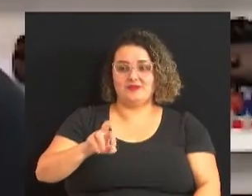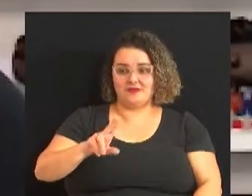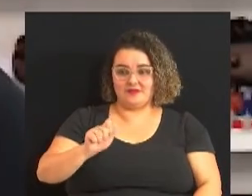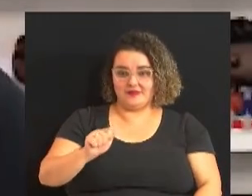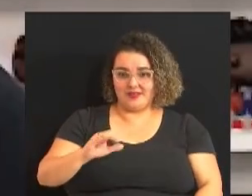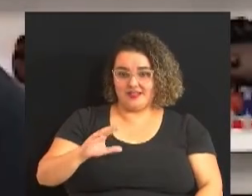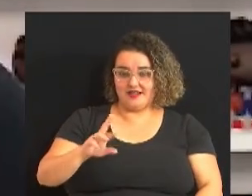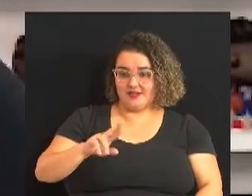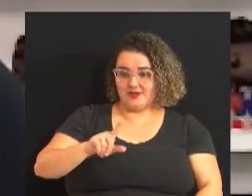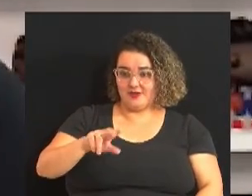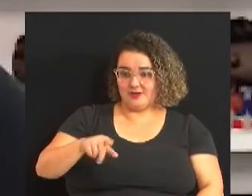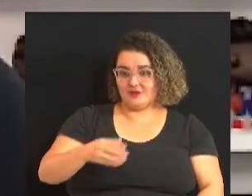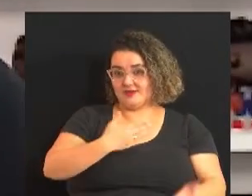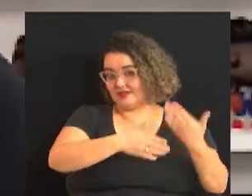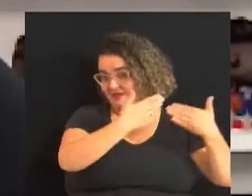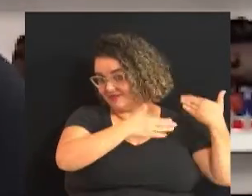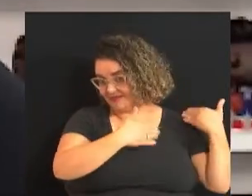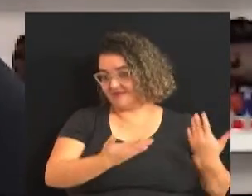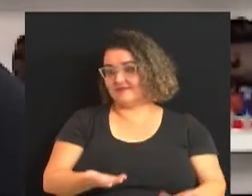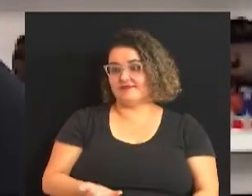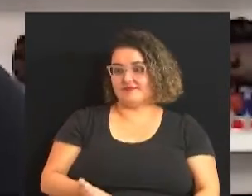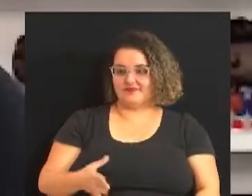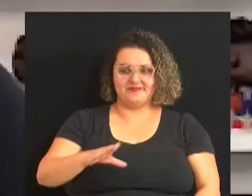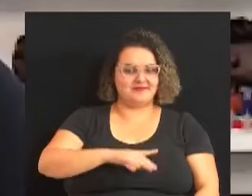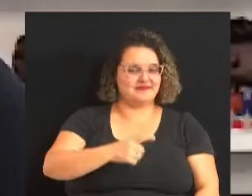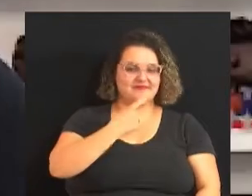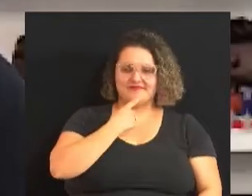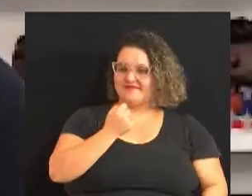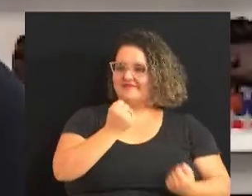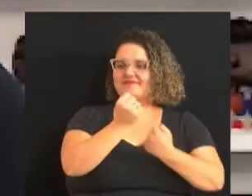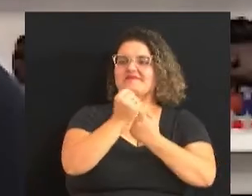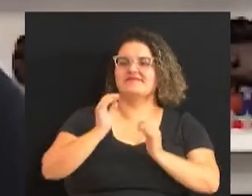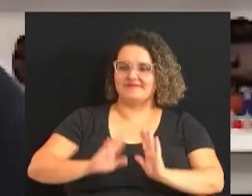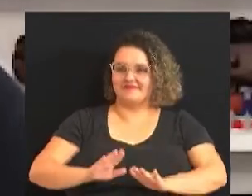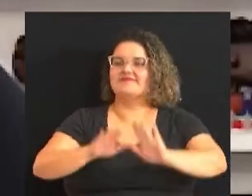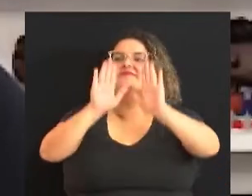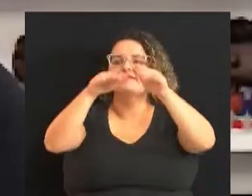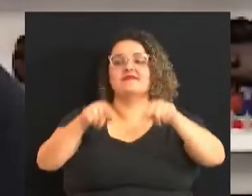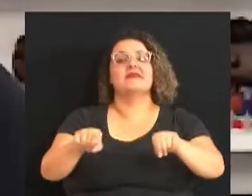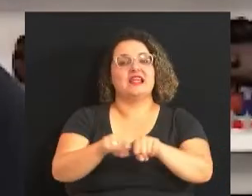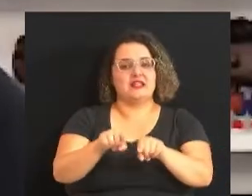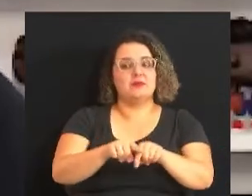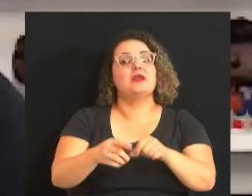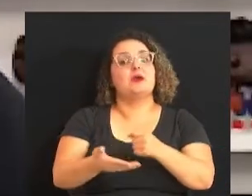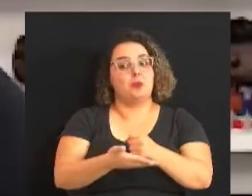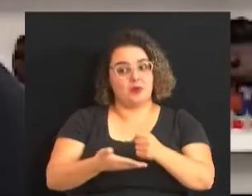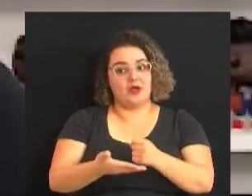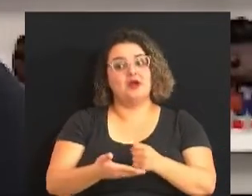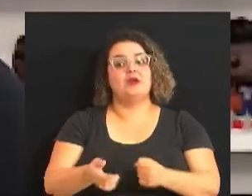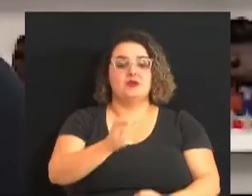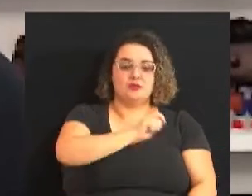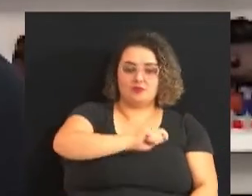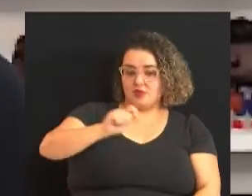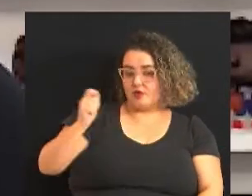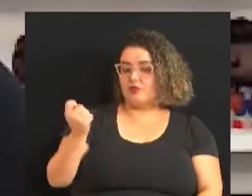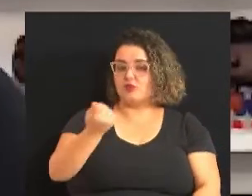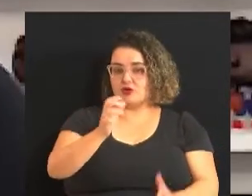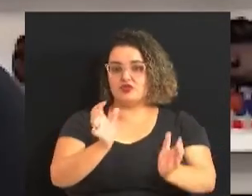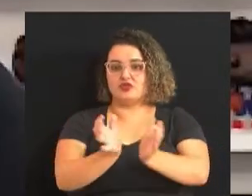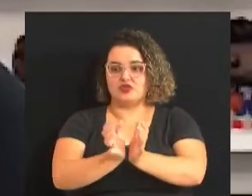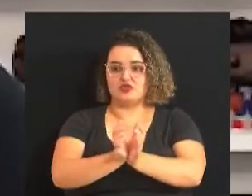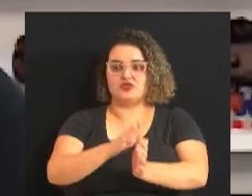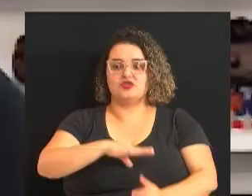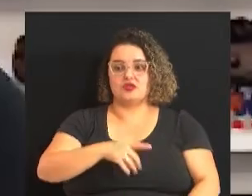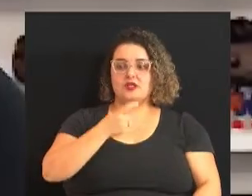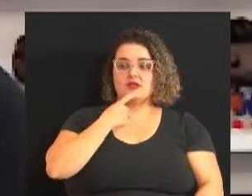alguns anos atrás. Eu sei que é uma cidade que apoia demais o basquete, apoia também a base, né? O Tênis Clube de Campinas. Né? Você tem muitos